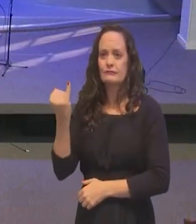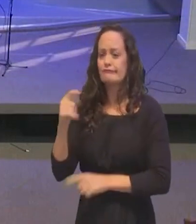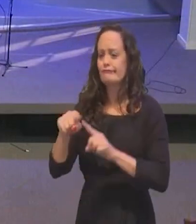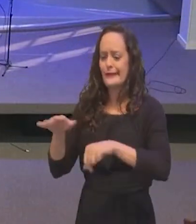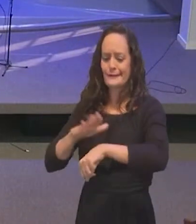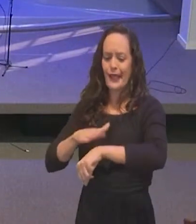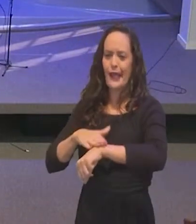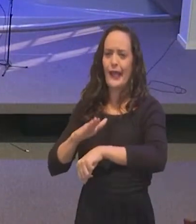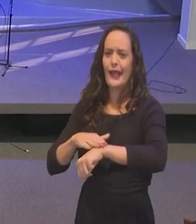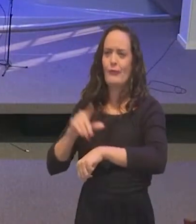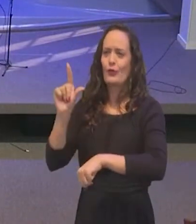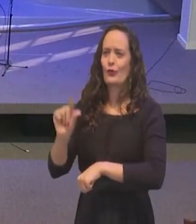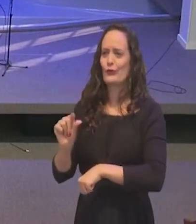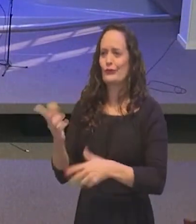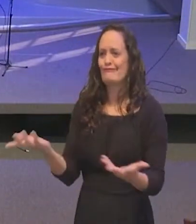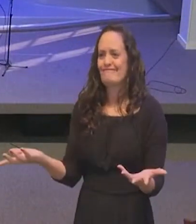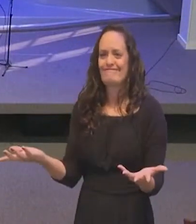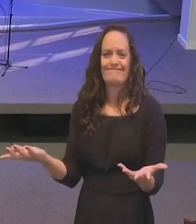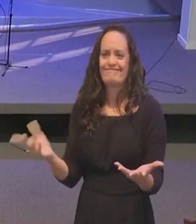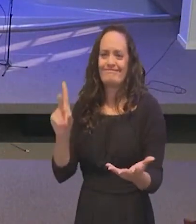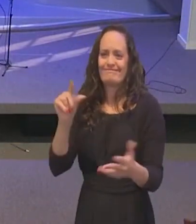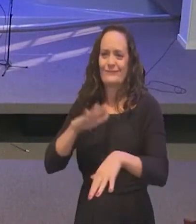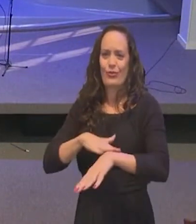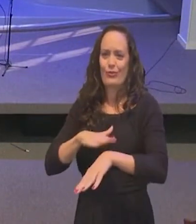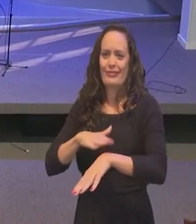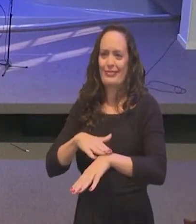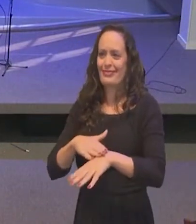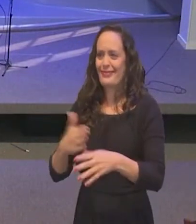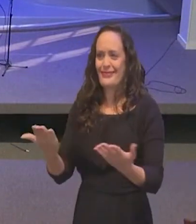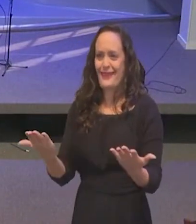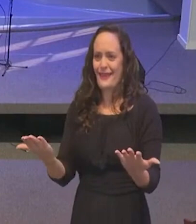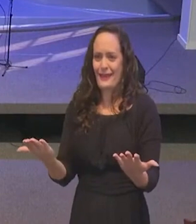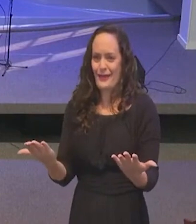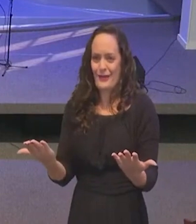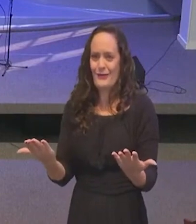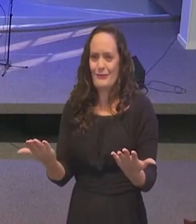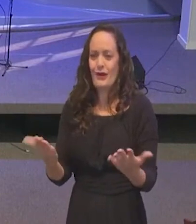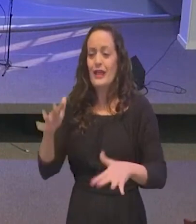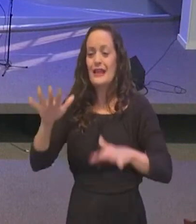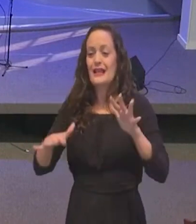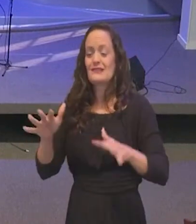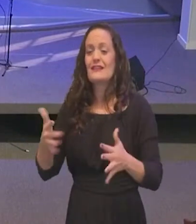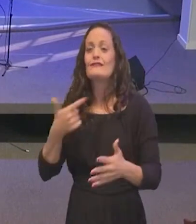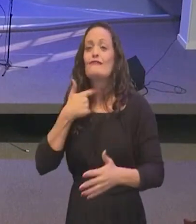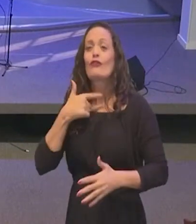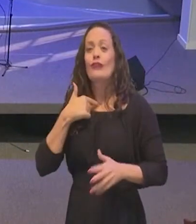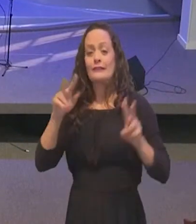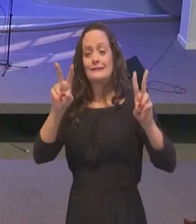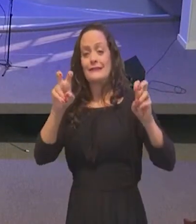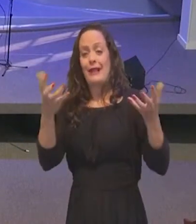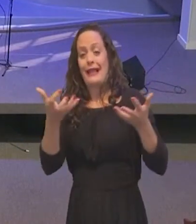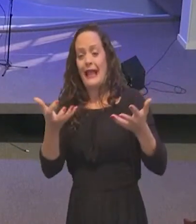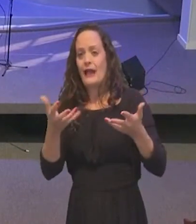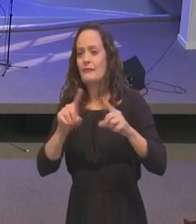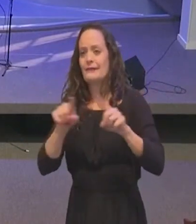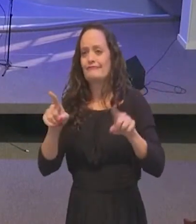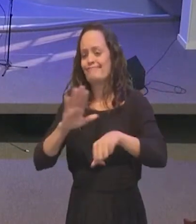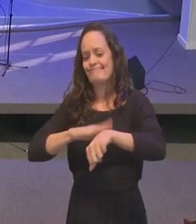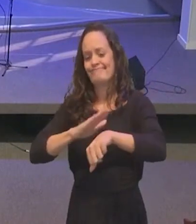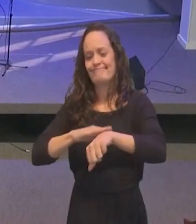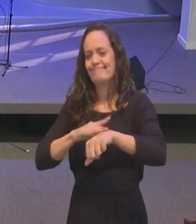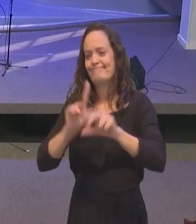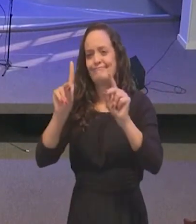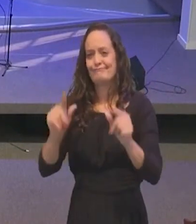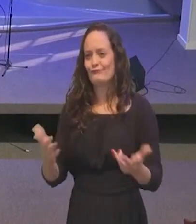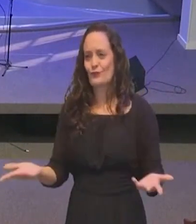e muito curto. E as nossas oportunidades são escassas para tratar de alguns assuntos referentes à palavra de Deus.